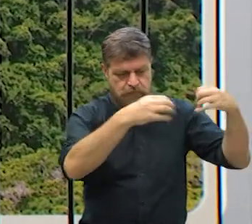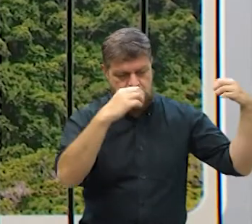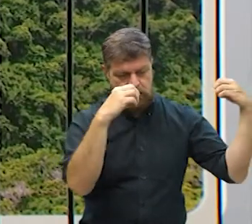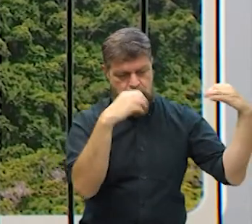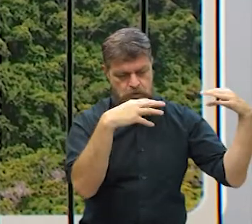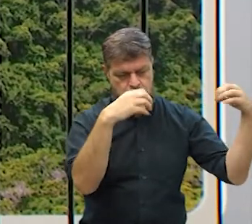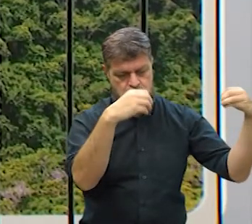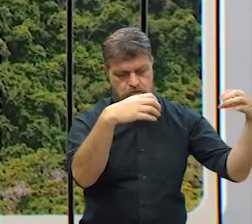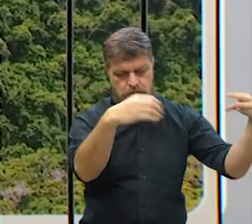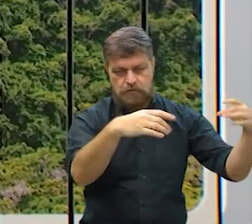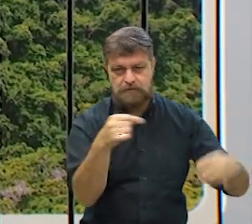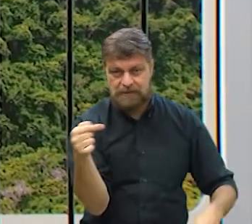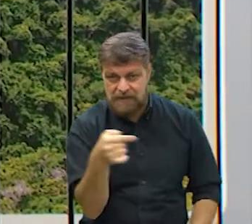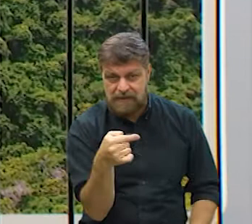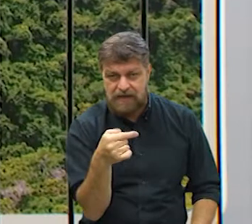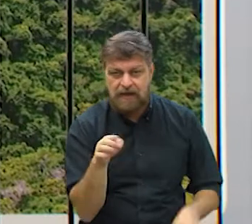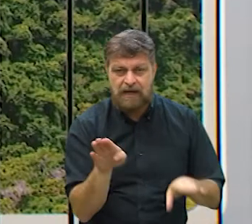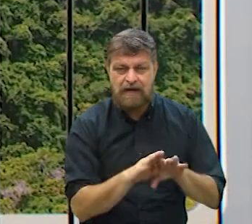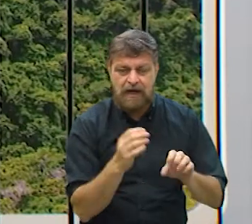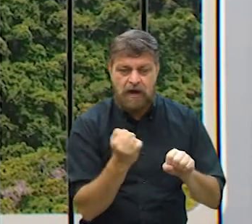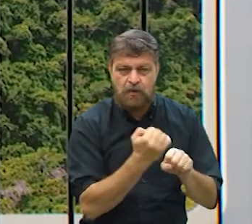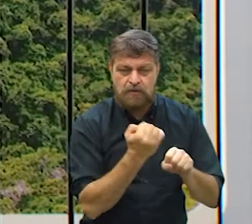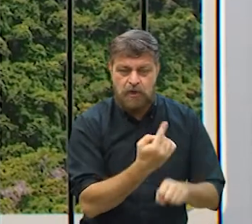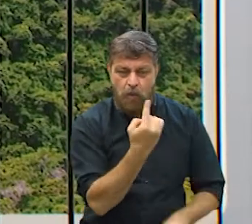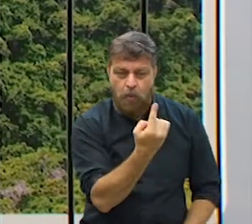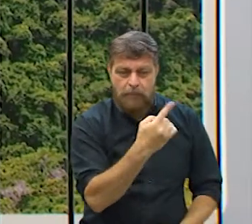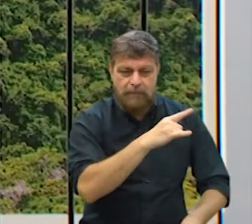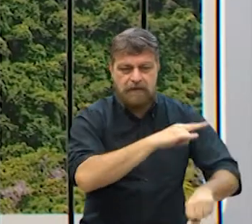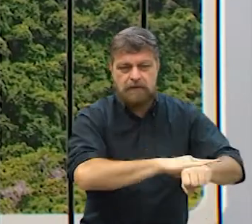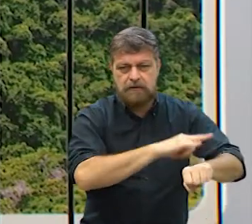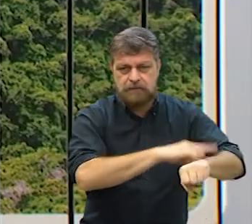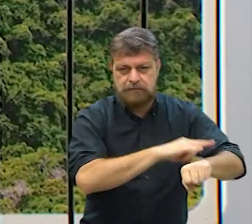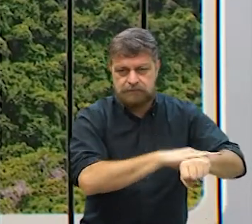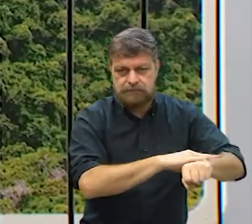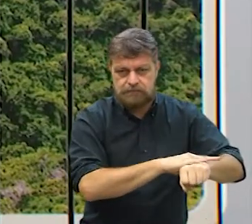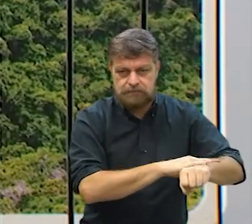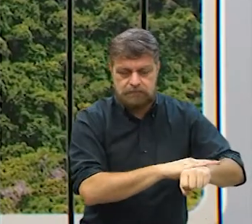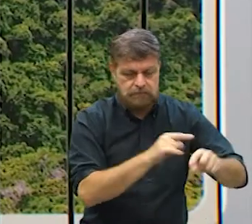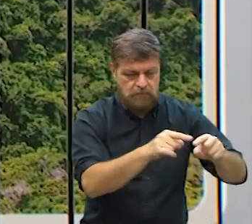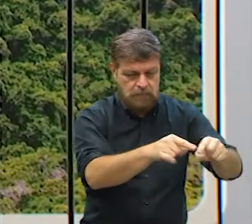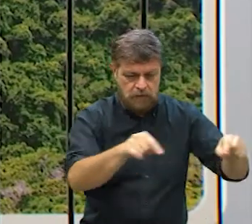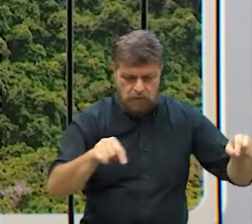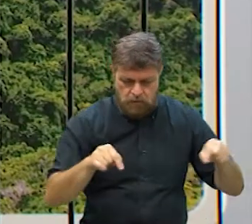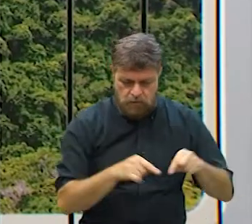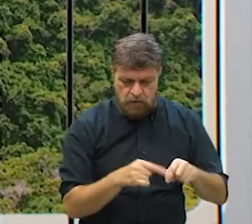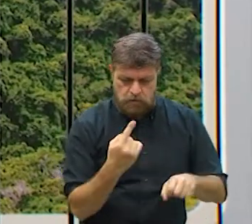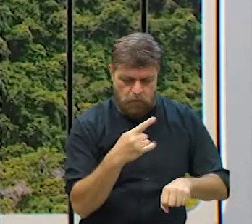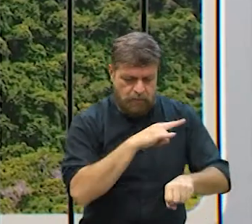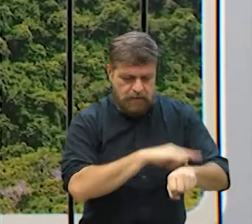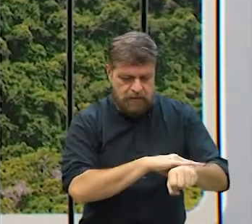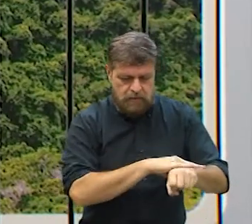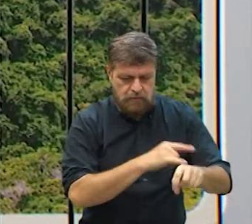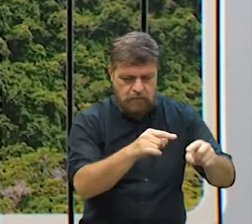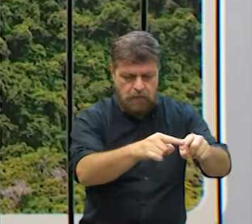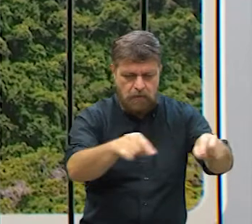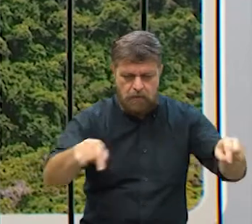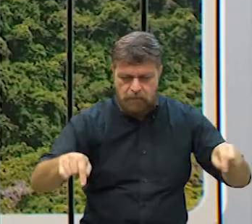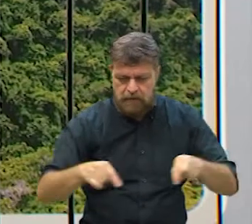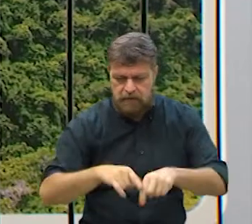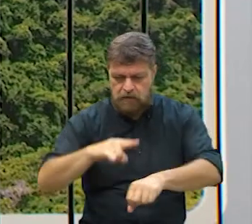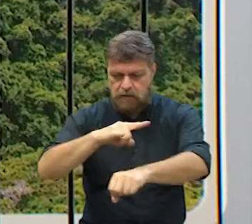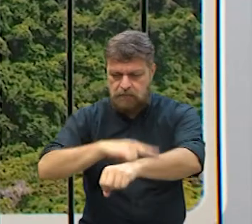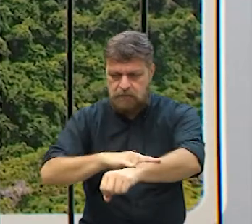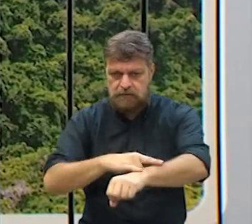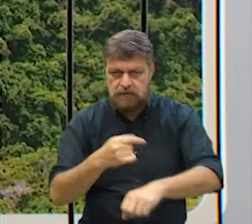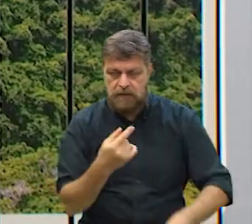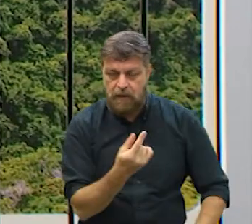também, e construíram um banheiro em cada lote. Um banheiro. E ofereceram o